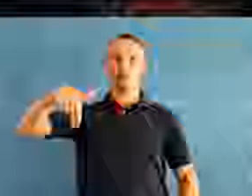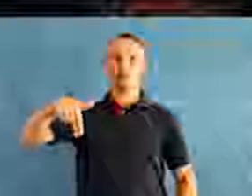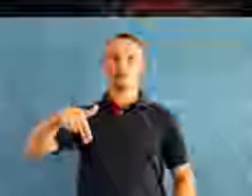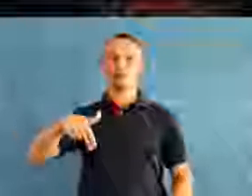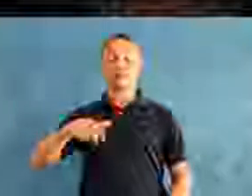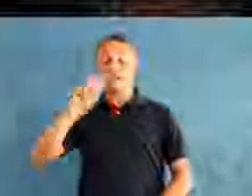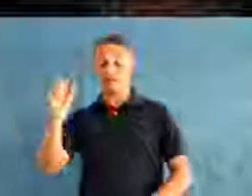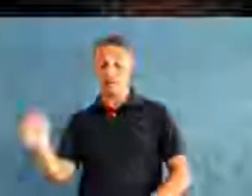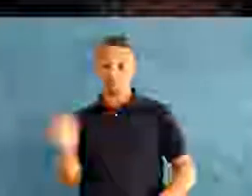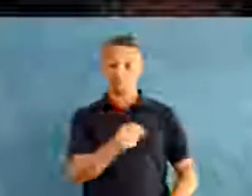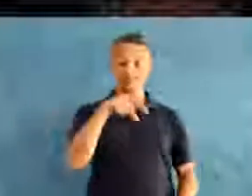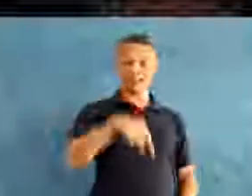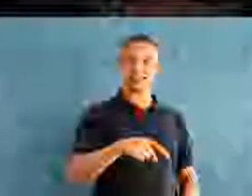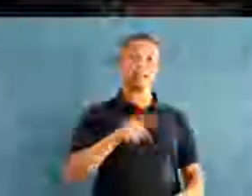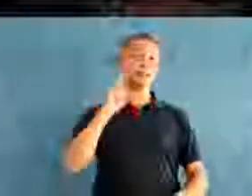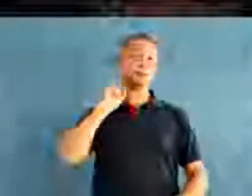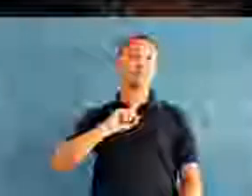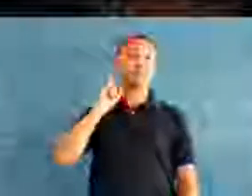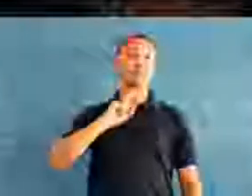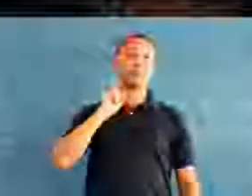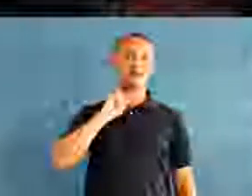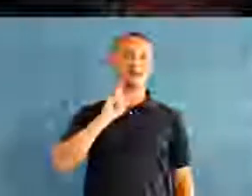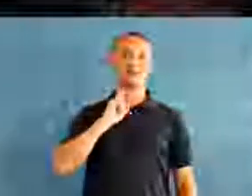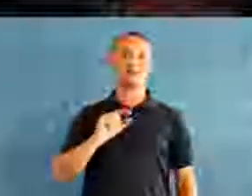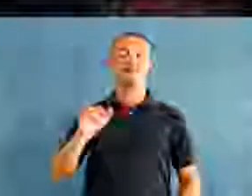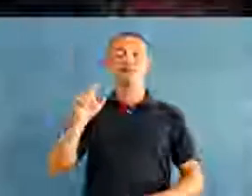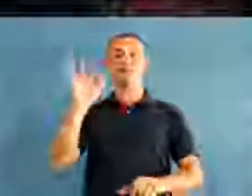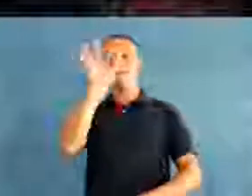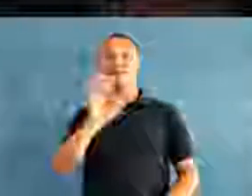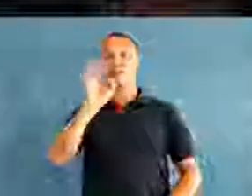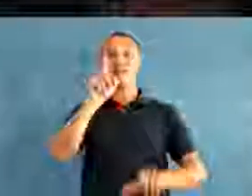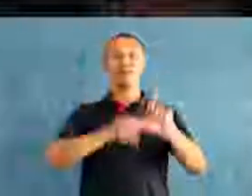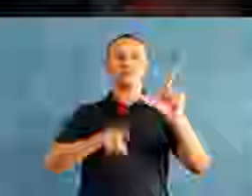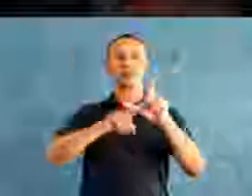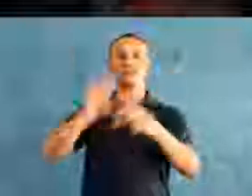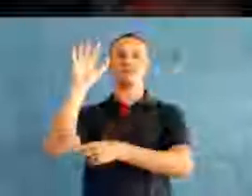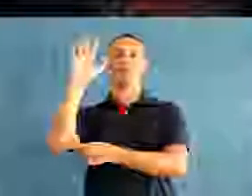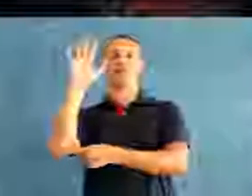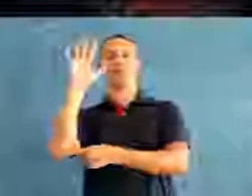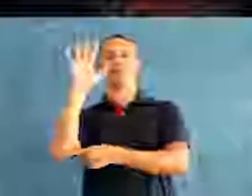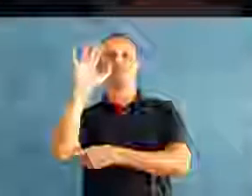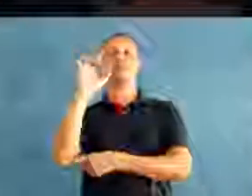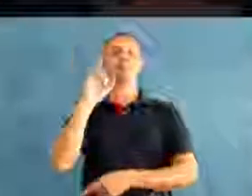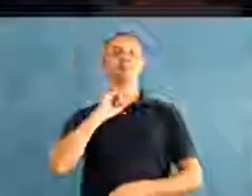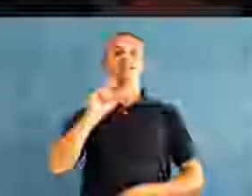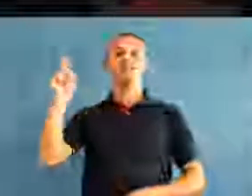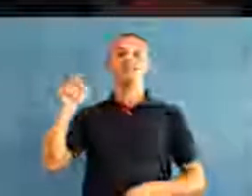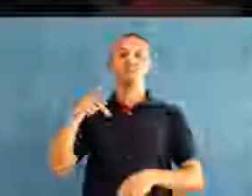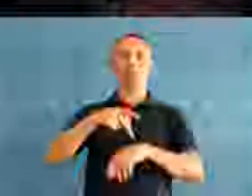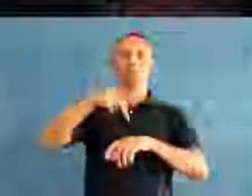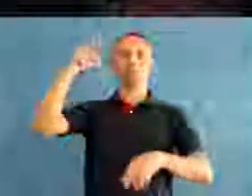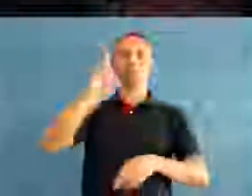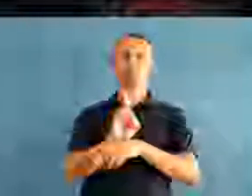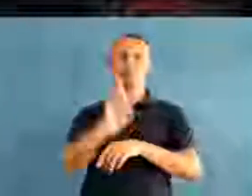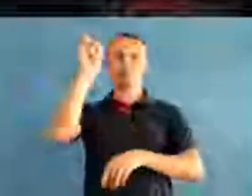de literatura brasileira na FALE, na Faculdade de Letras da Universidade Federal de Minas Gerais. Em seu pós-doutorado, realizado em